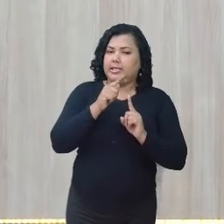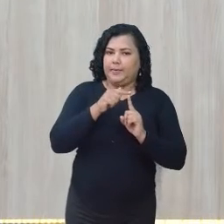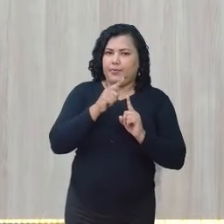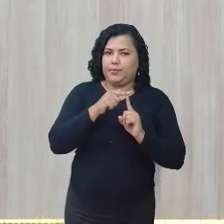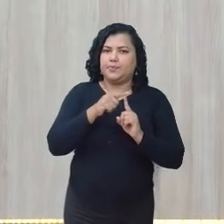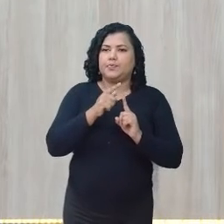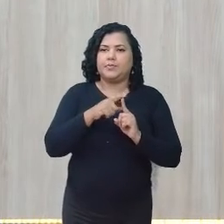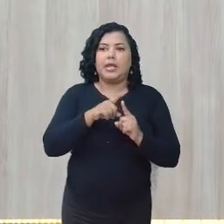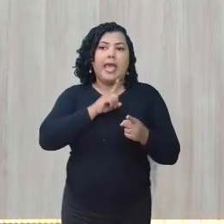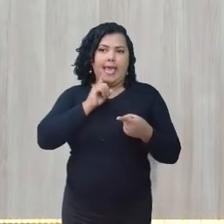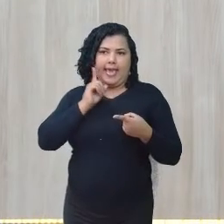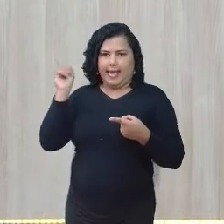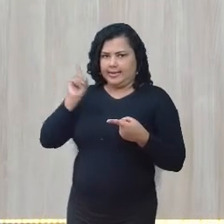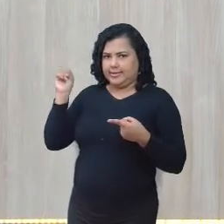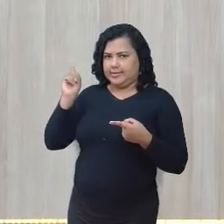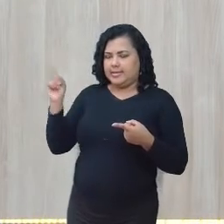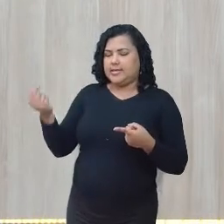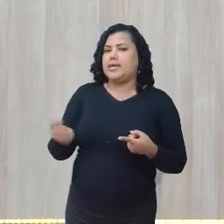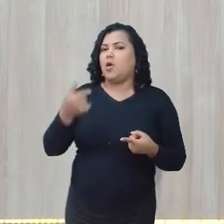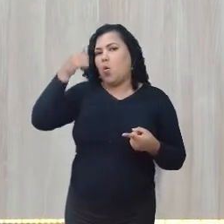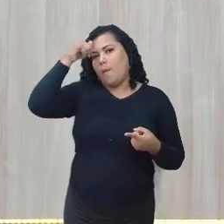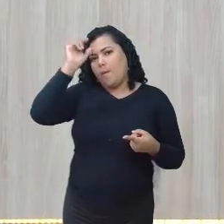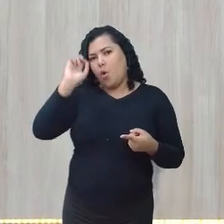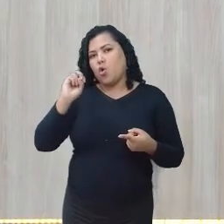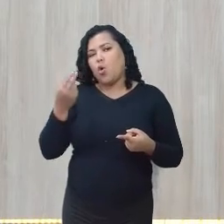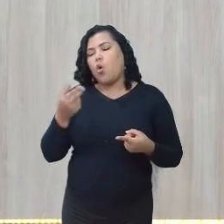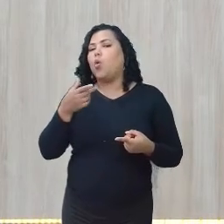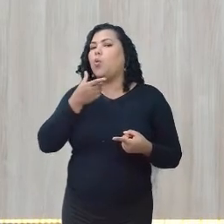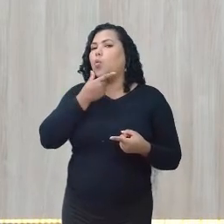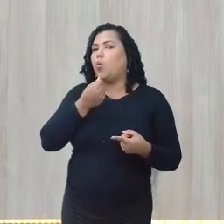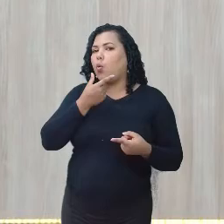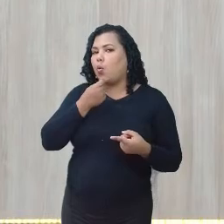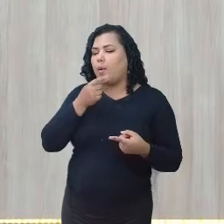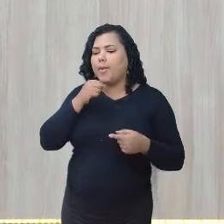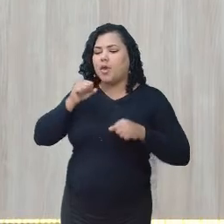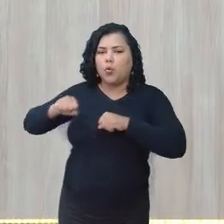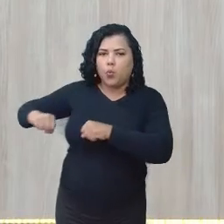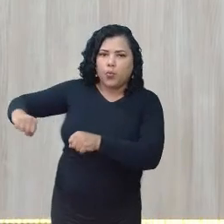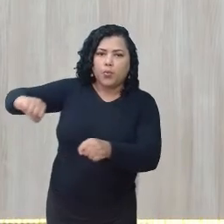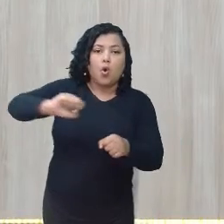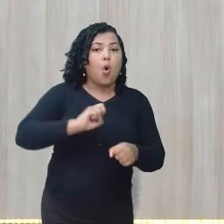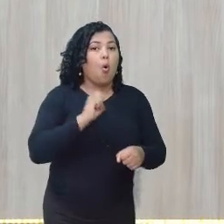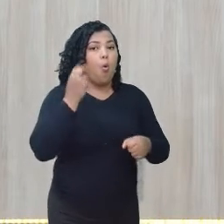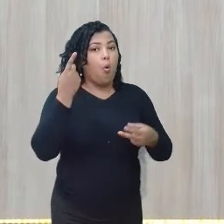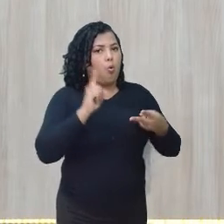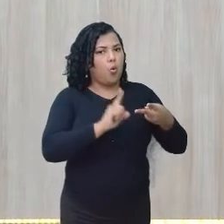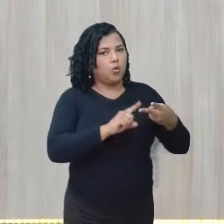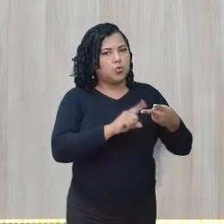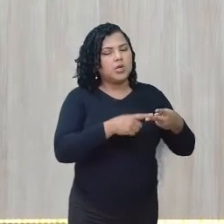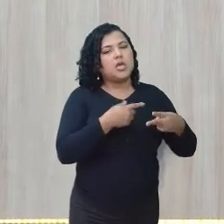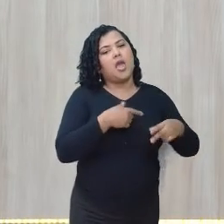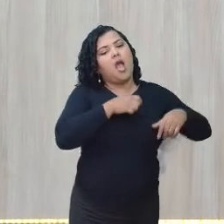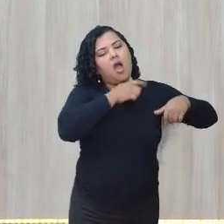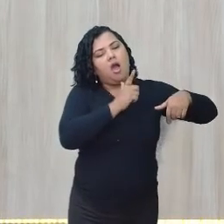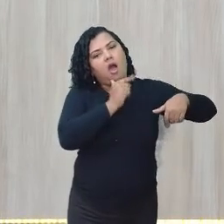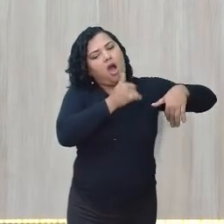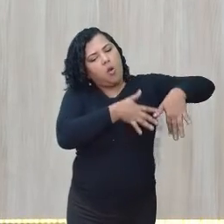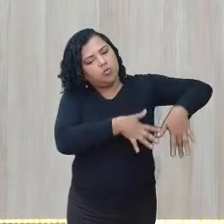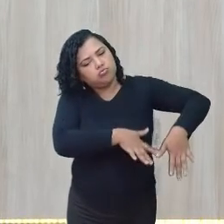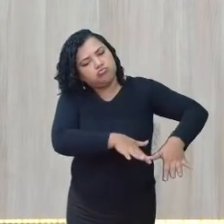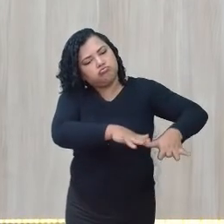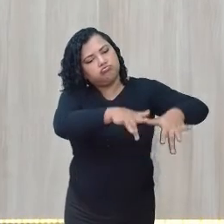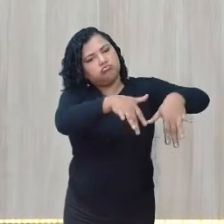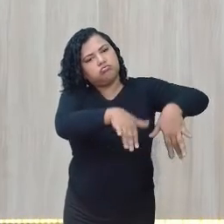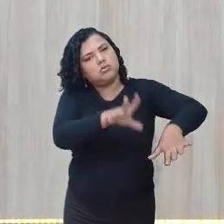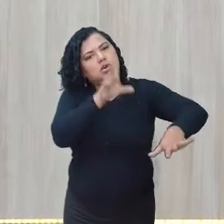real movido à tração hidráulica, né, movido a partir da correnteza, né, de fontes, né,